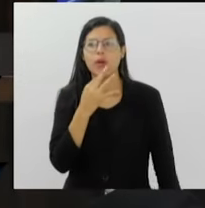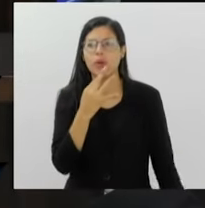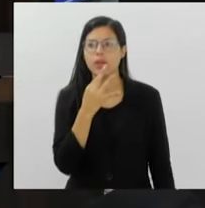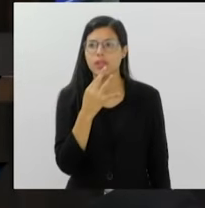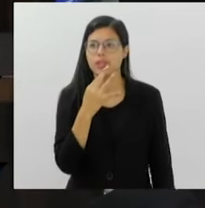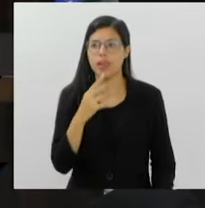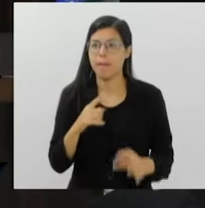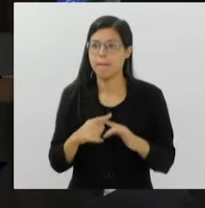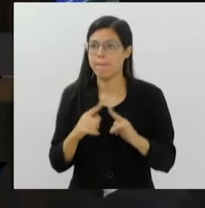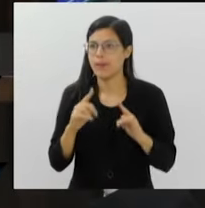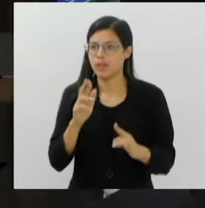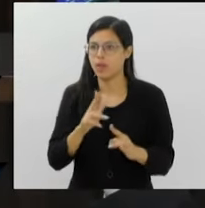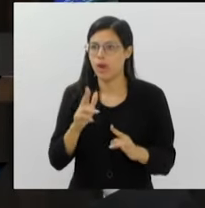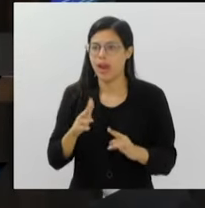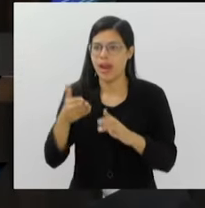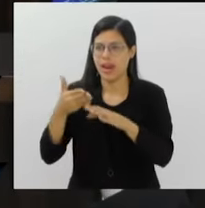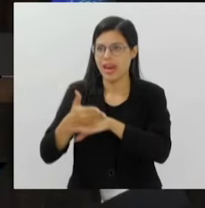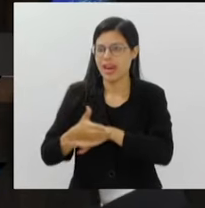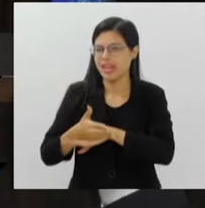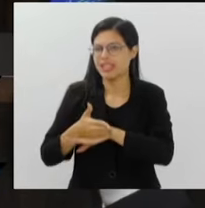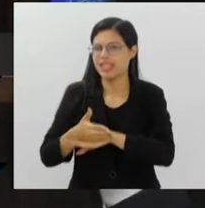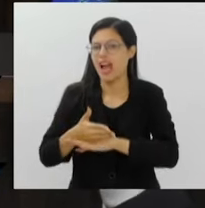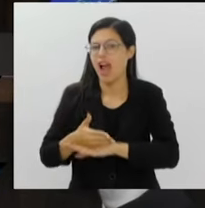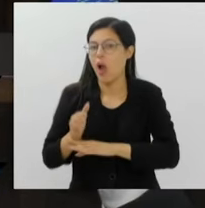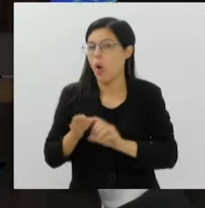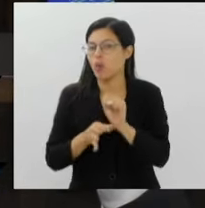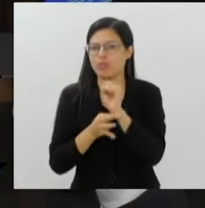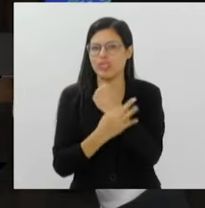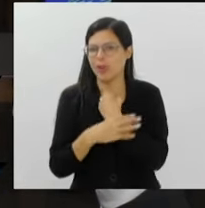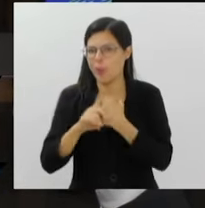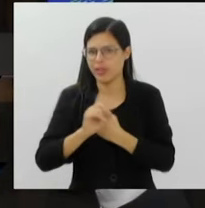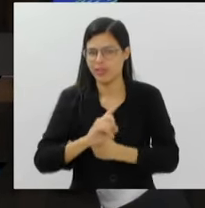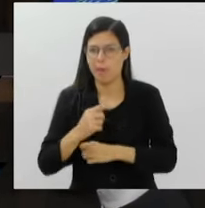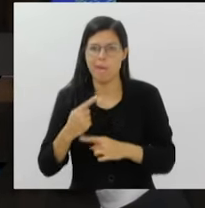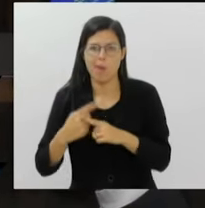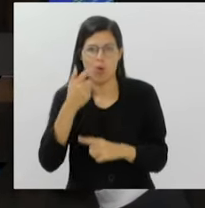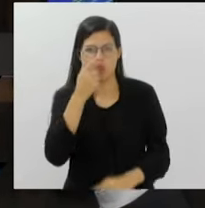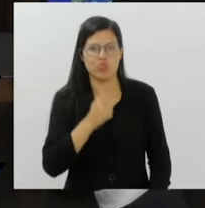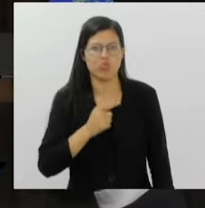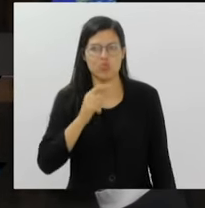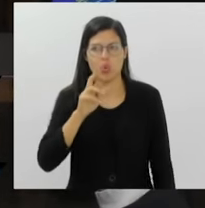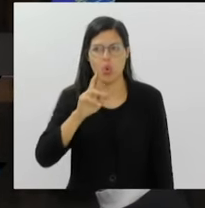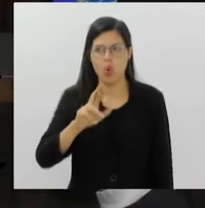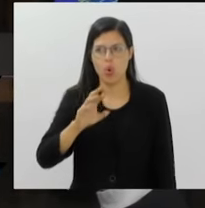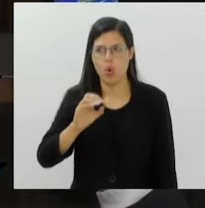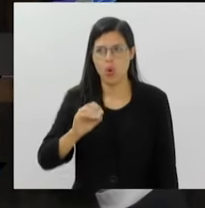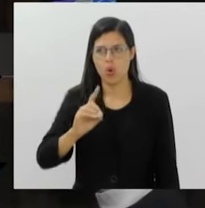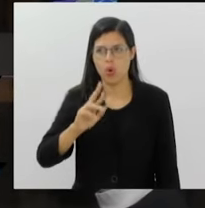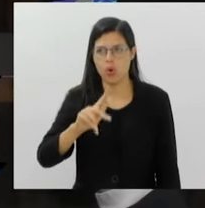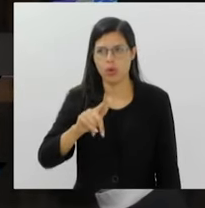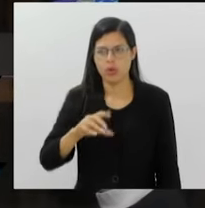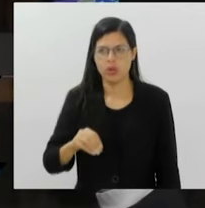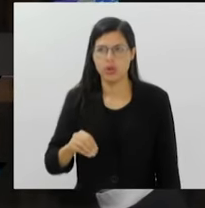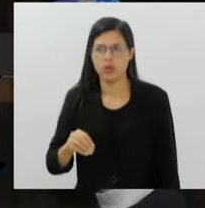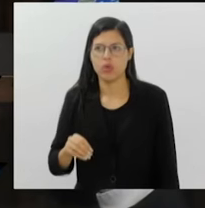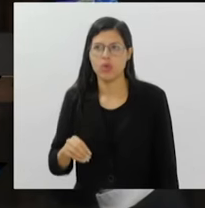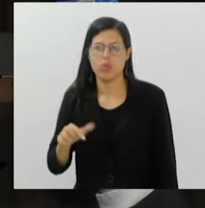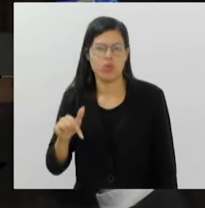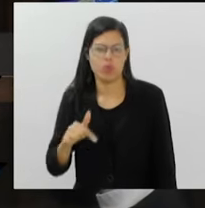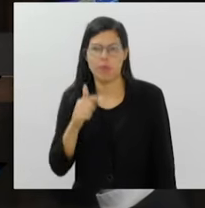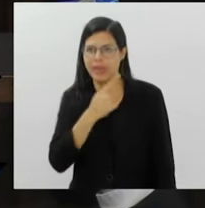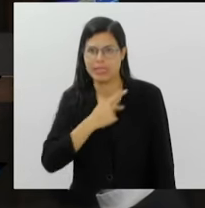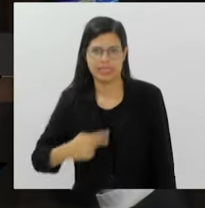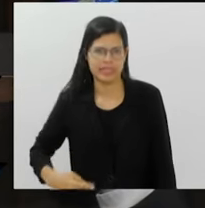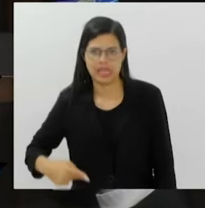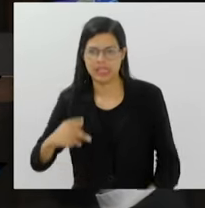com escolta, não. Não é entrar porque eu sou o Rodrigo Bacelar, que estou o presidente da Assembleia, não. Entrar espontaneamente.